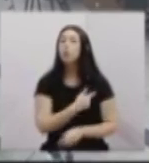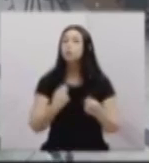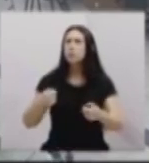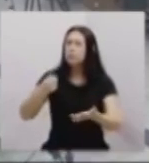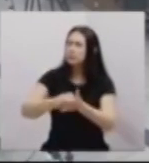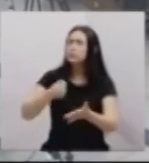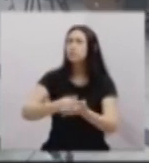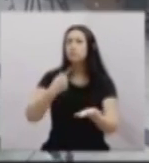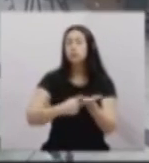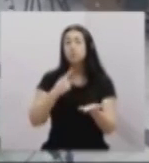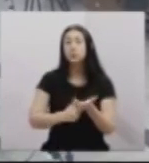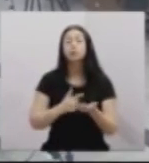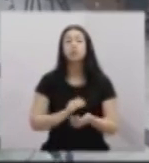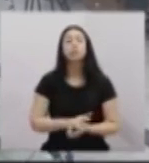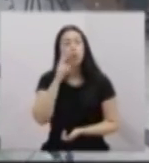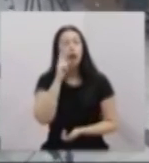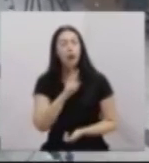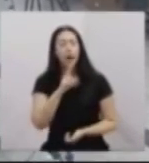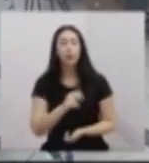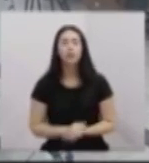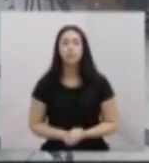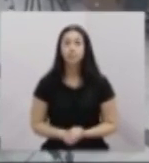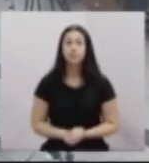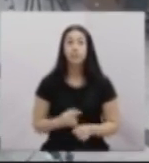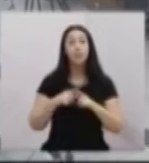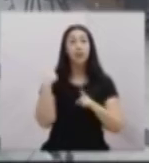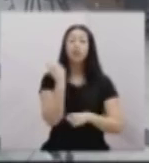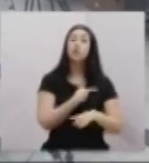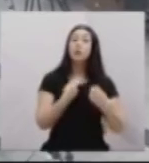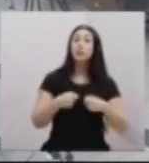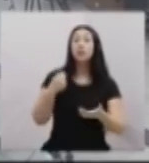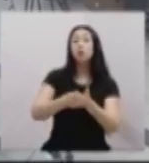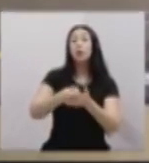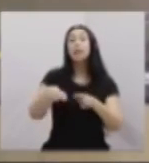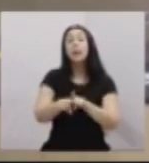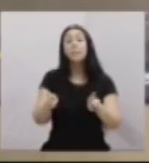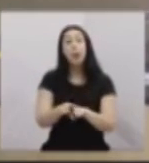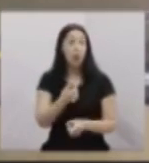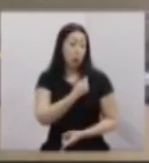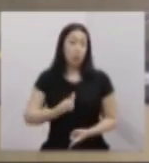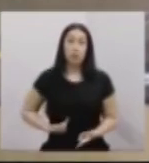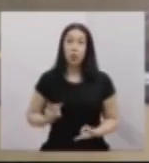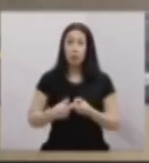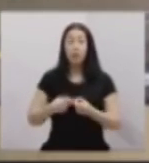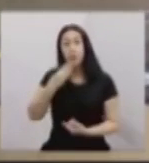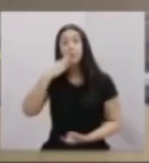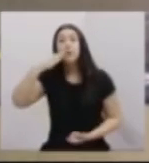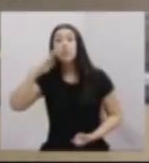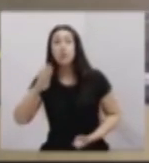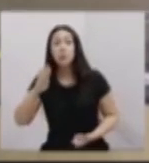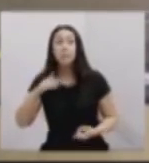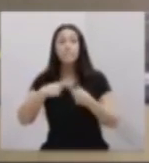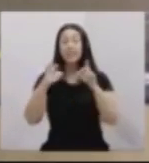esse compromisso para rever essas multas na cidade, mas a gente também tem que cobrar do João Dória, que infelizmente fez promessas ocusas e que